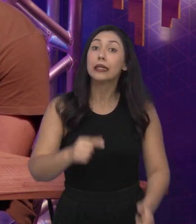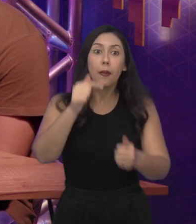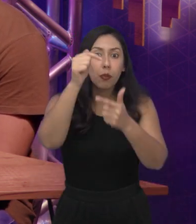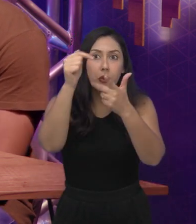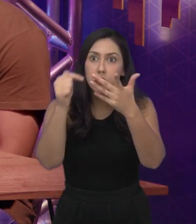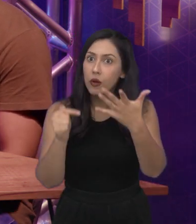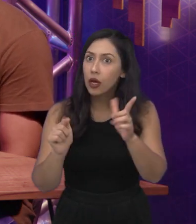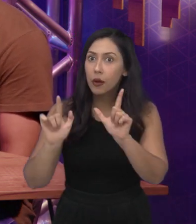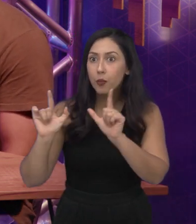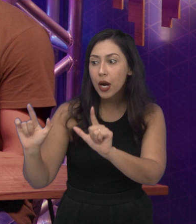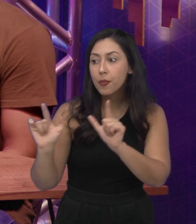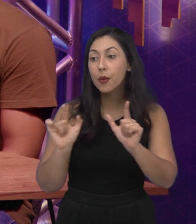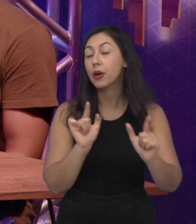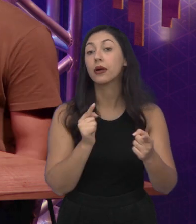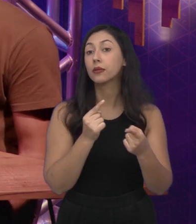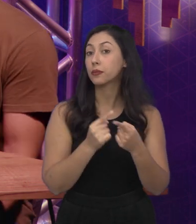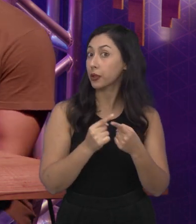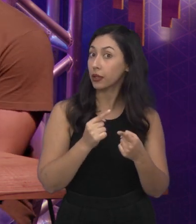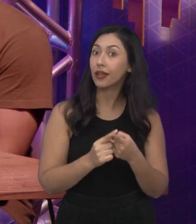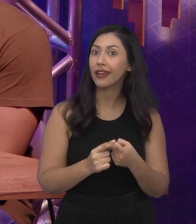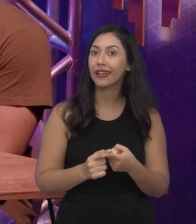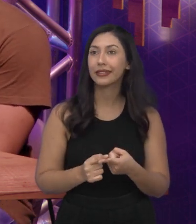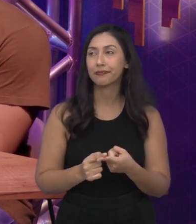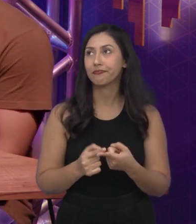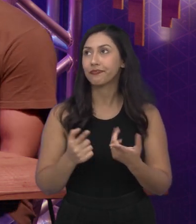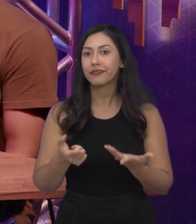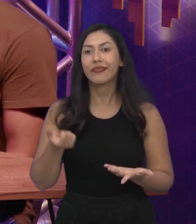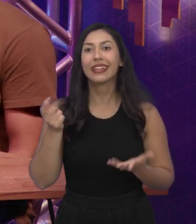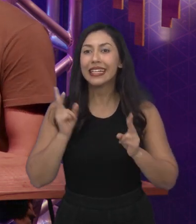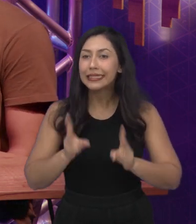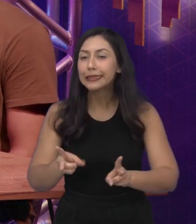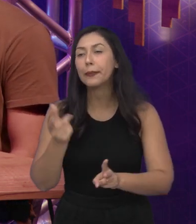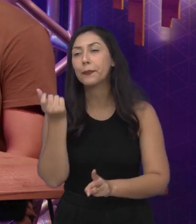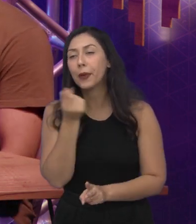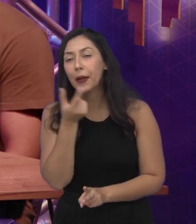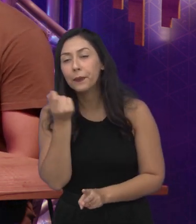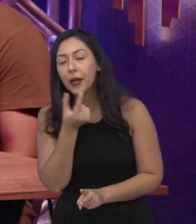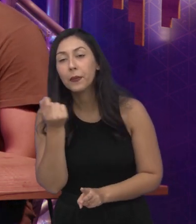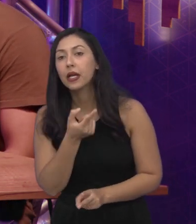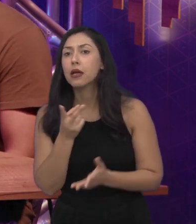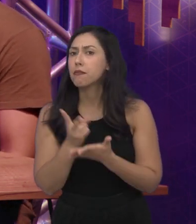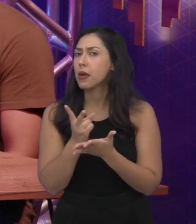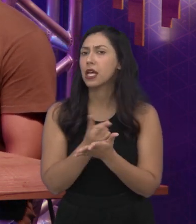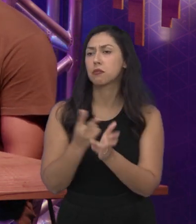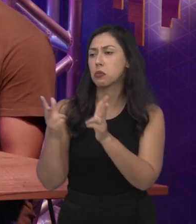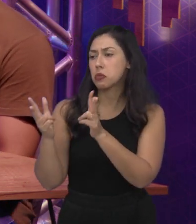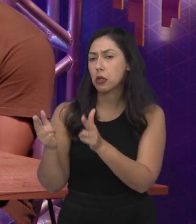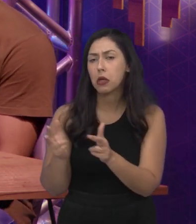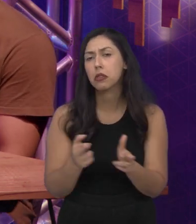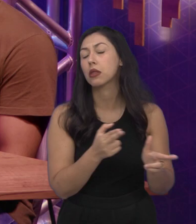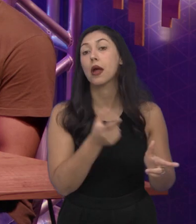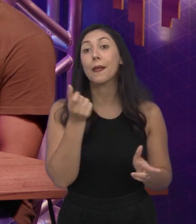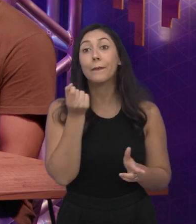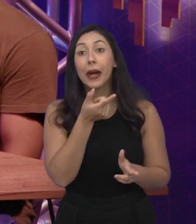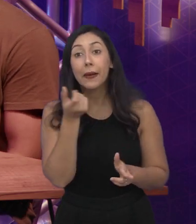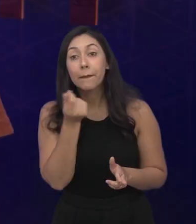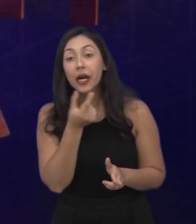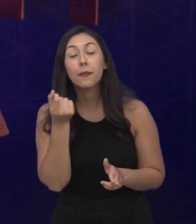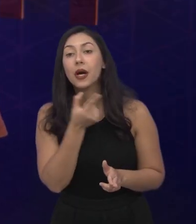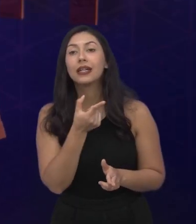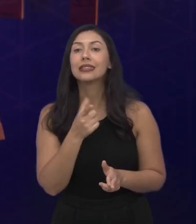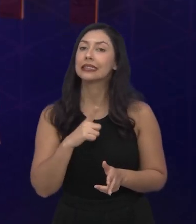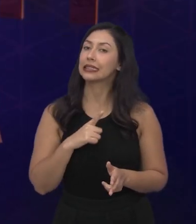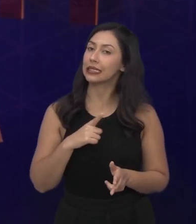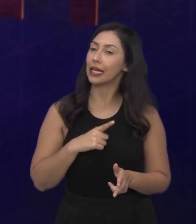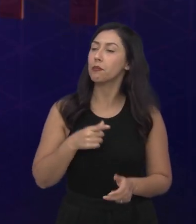tem várias, porque assim, a piada constante, porque em coisas cômicas, né, séries cômicas,